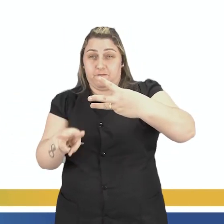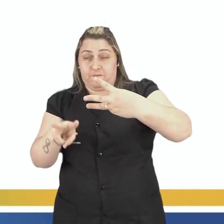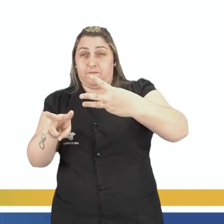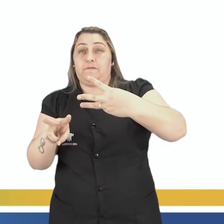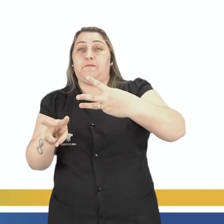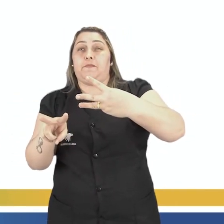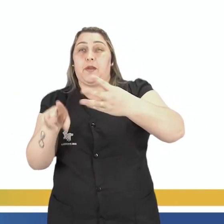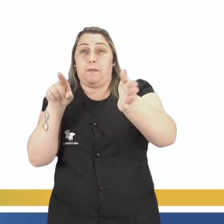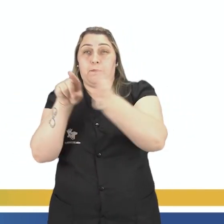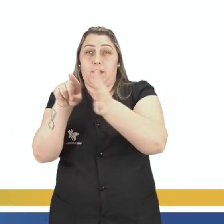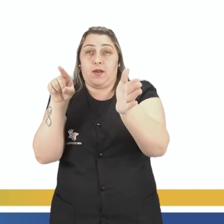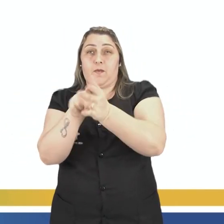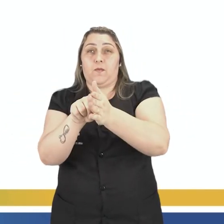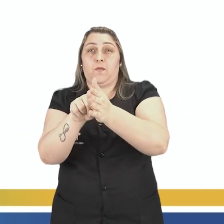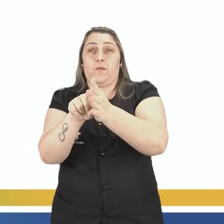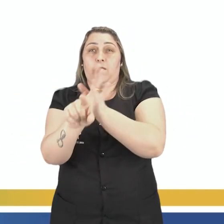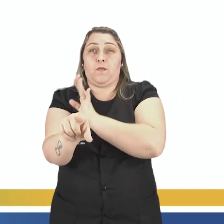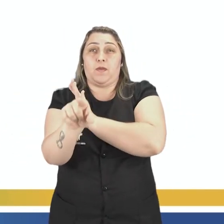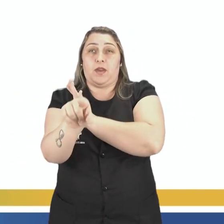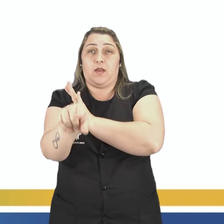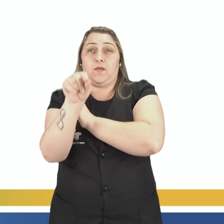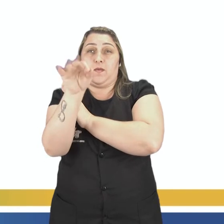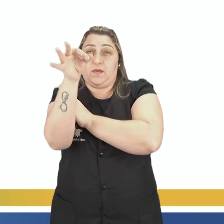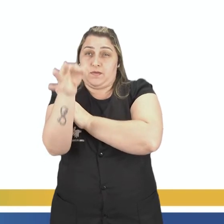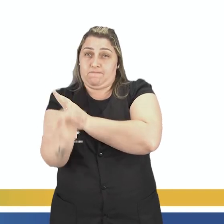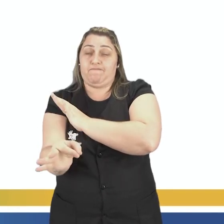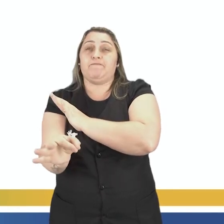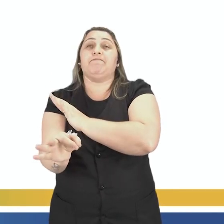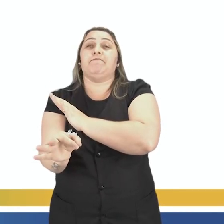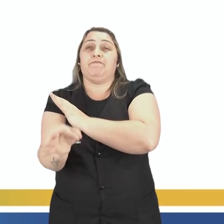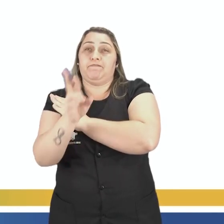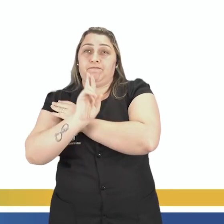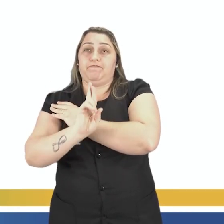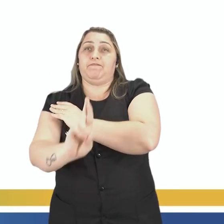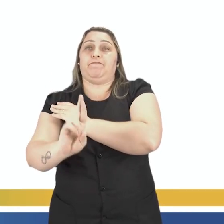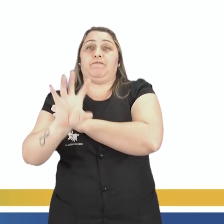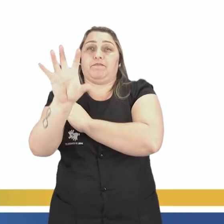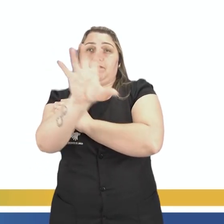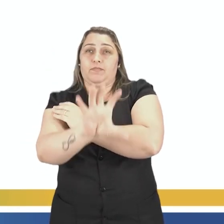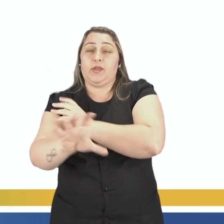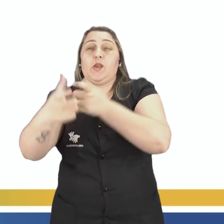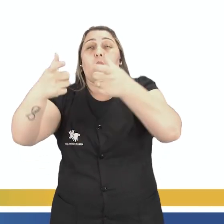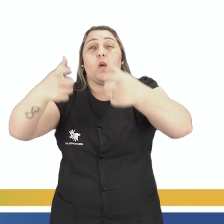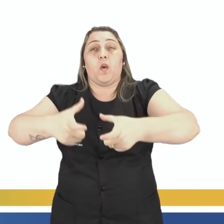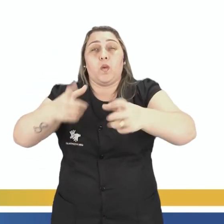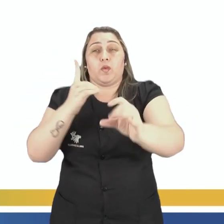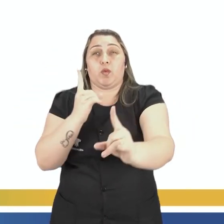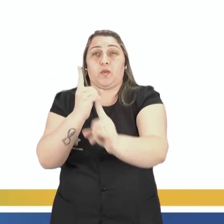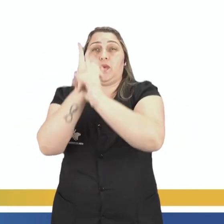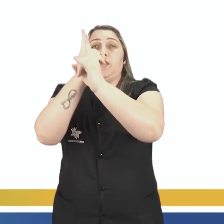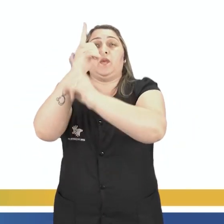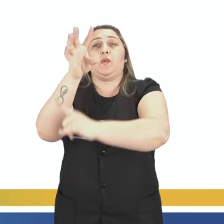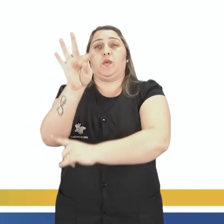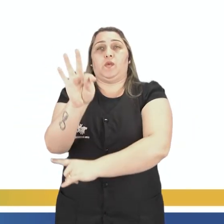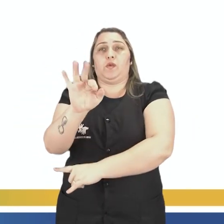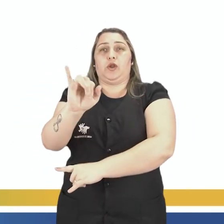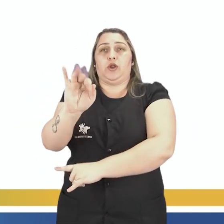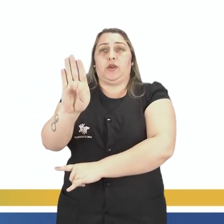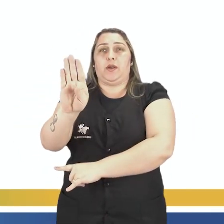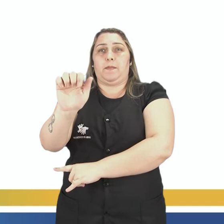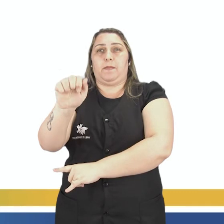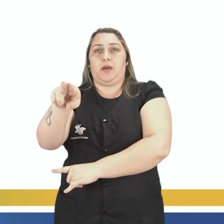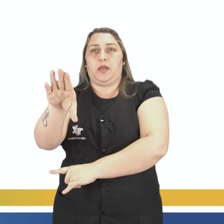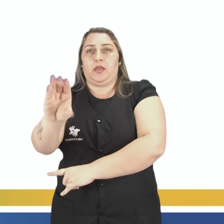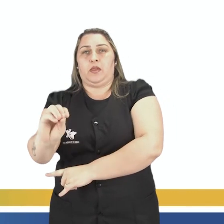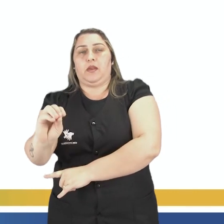alternativa a seguir e marque aquele que indica corretamente a região onde se encontra o tímpano.